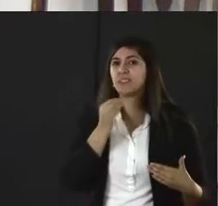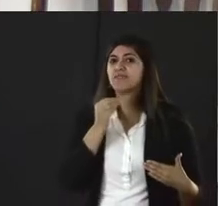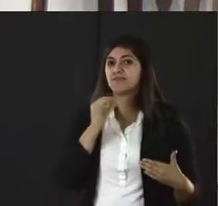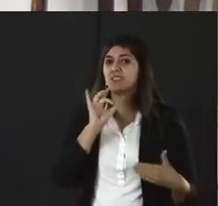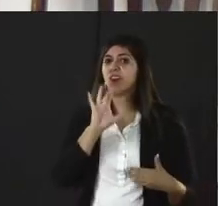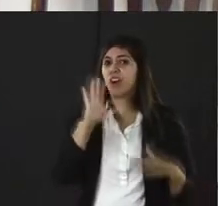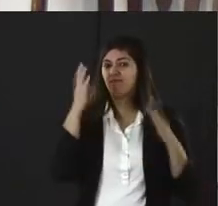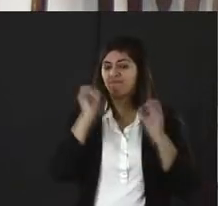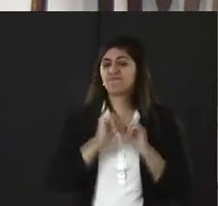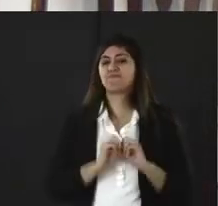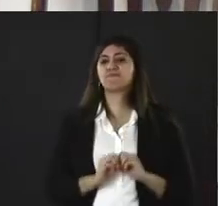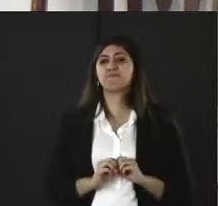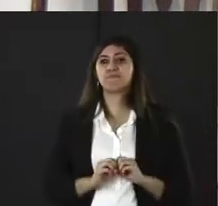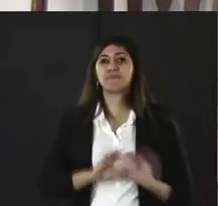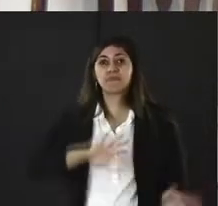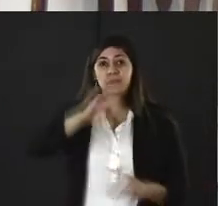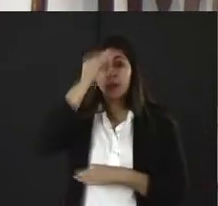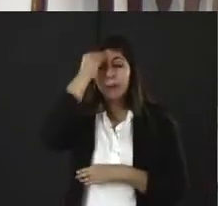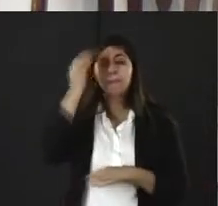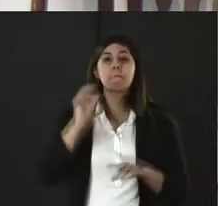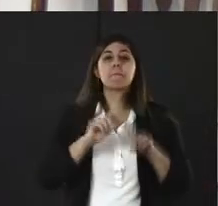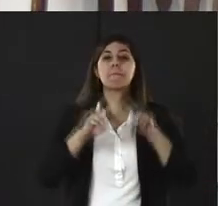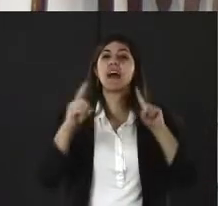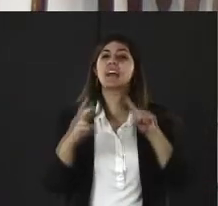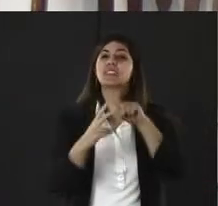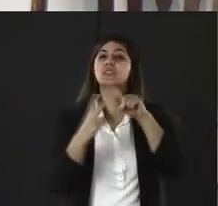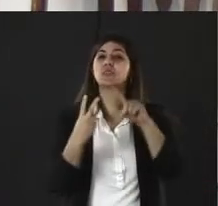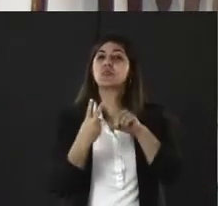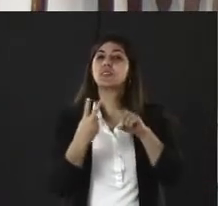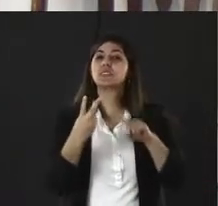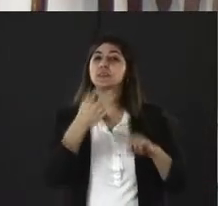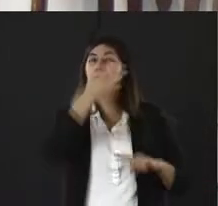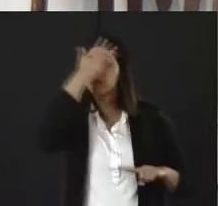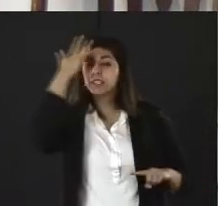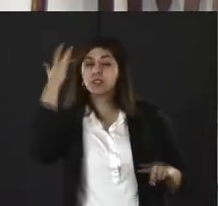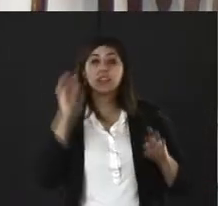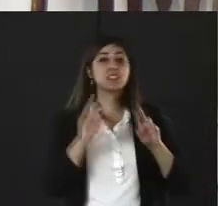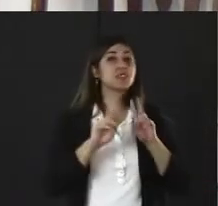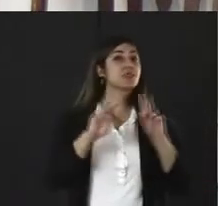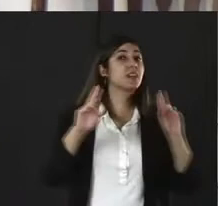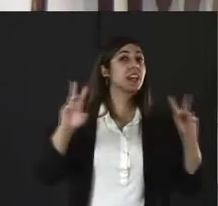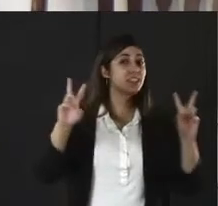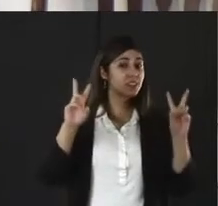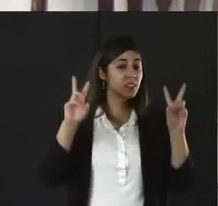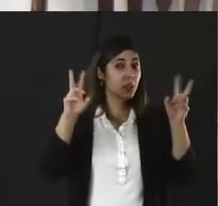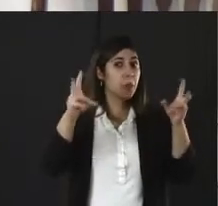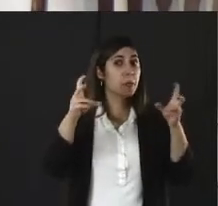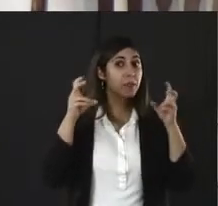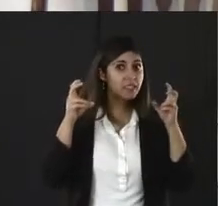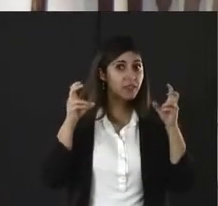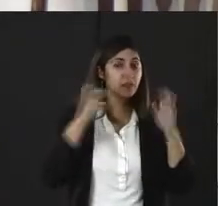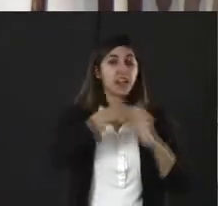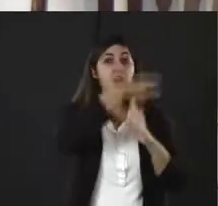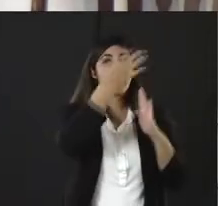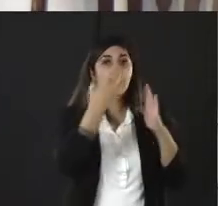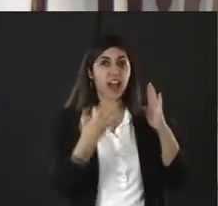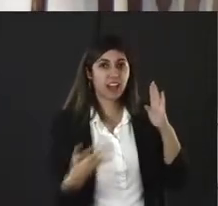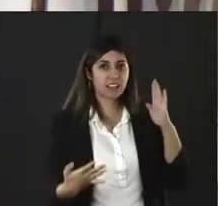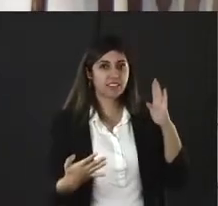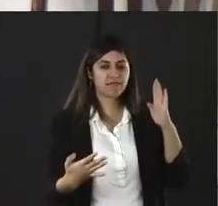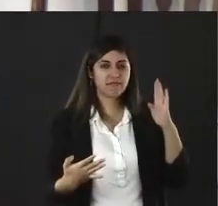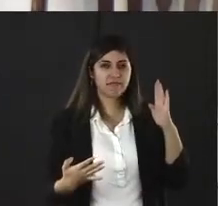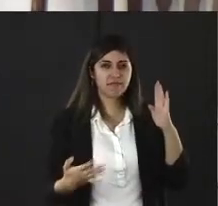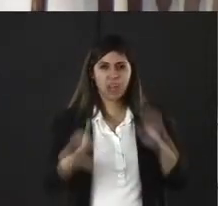sinal mais interessante aqui duas classes de pessoas aqui na festa viram não foram os